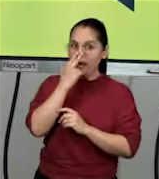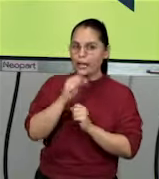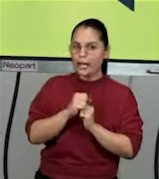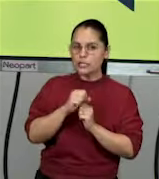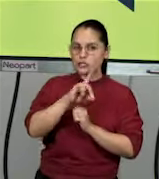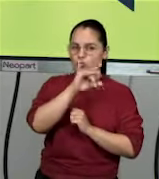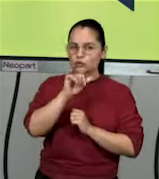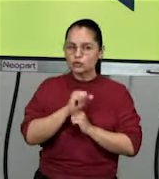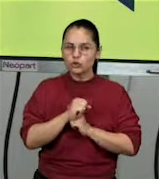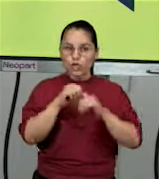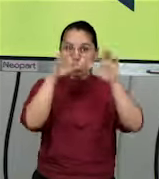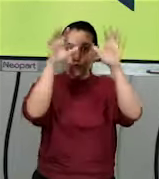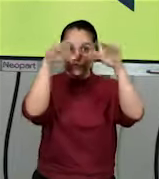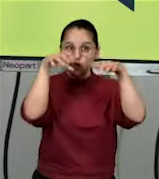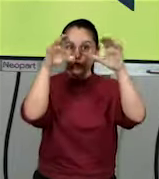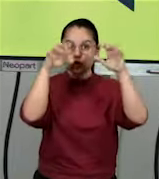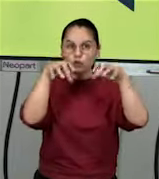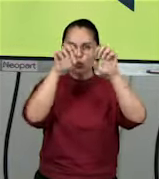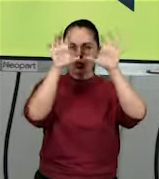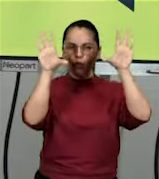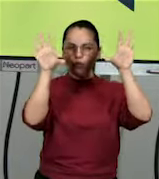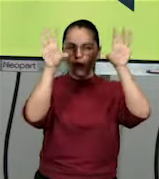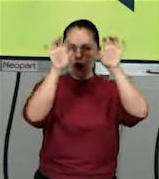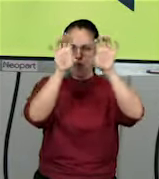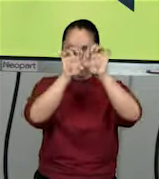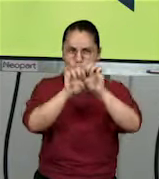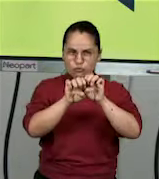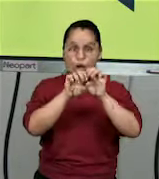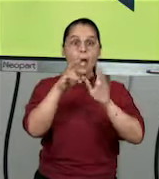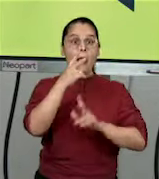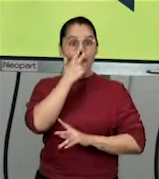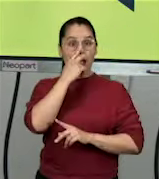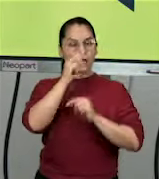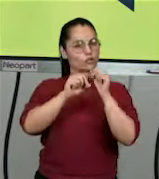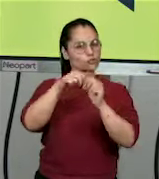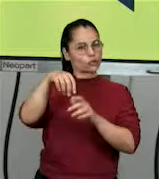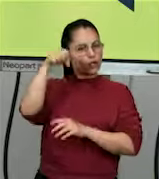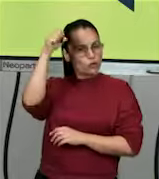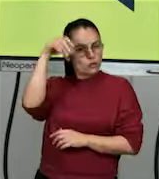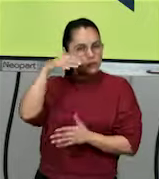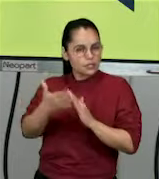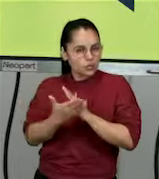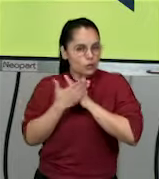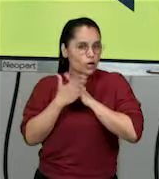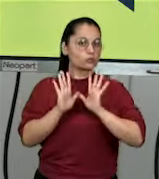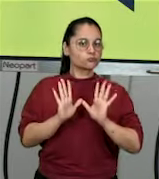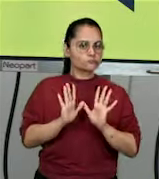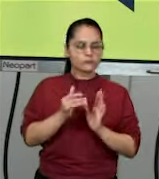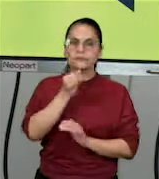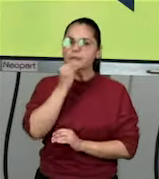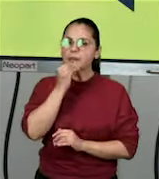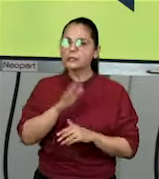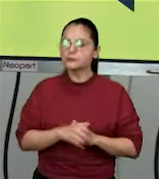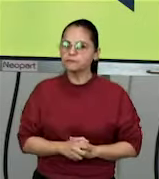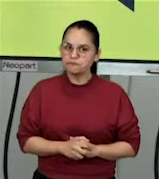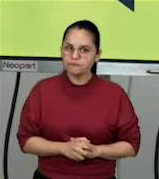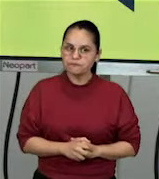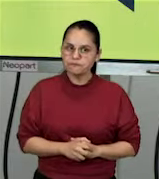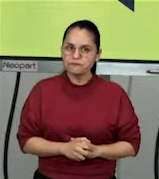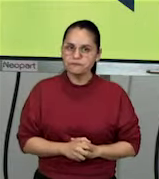nublado. Isso tudo faz diferença e a iluminação vai me ajudar muito nisso. Por exemplo, quando vamos construir